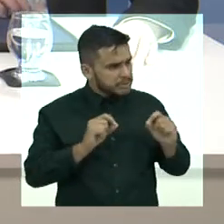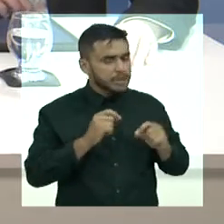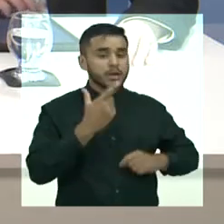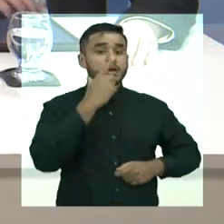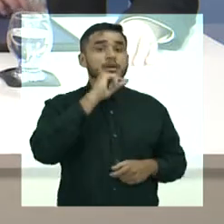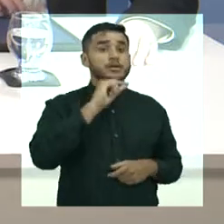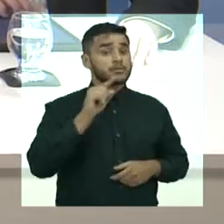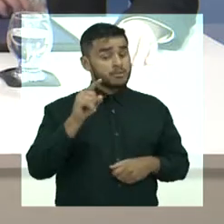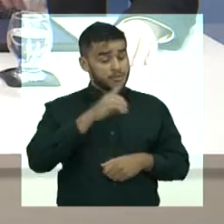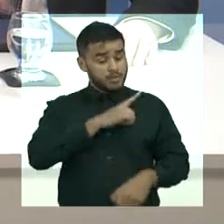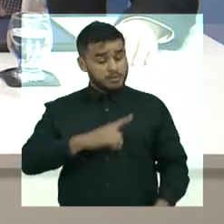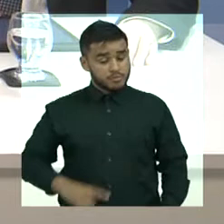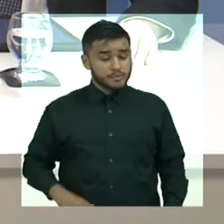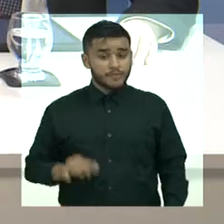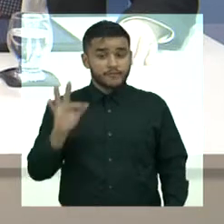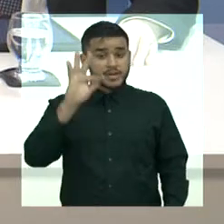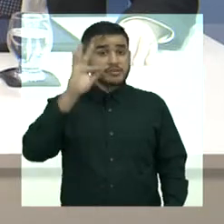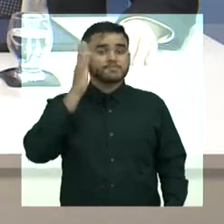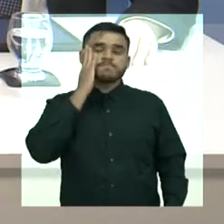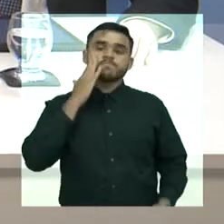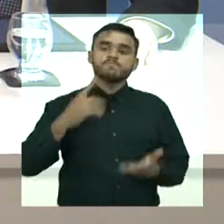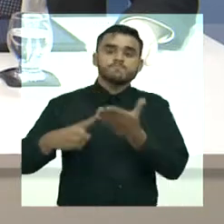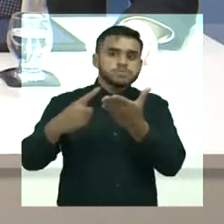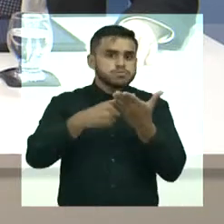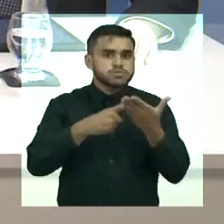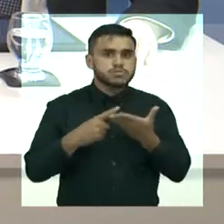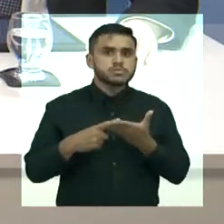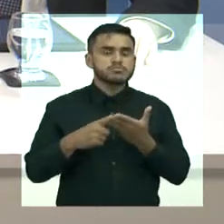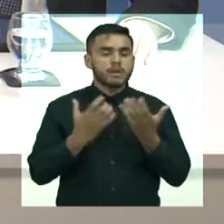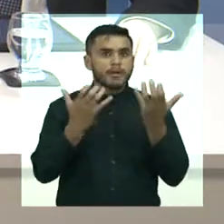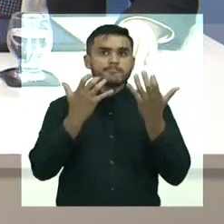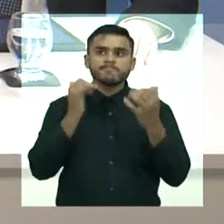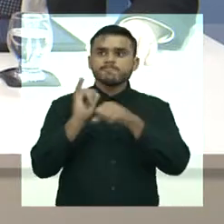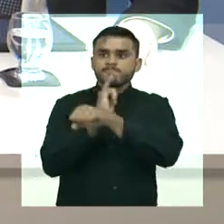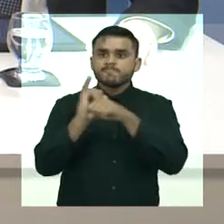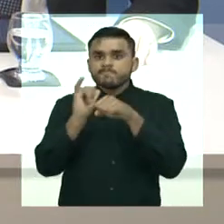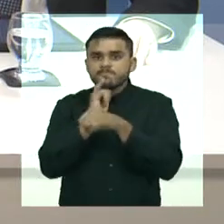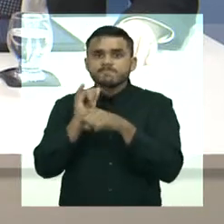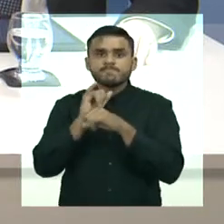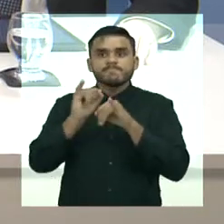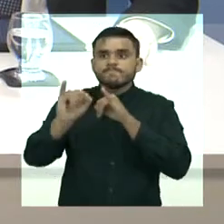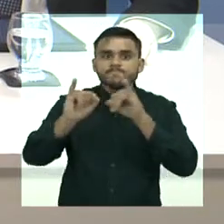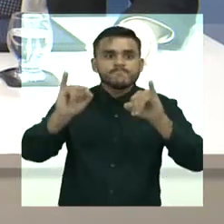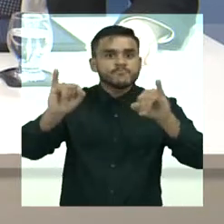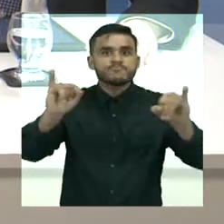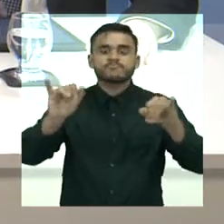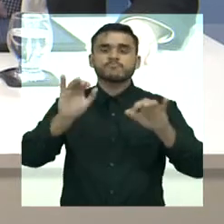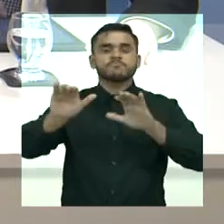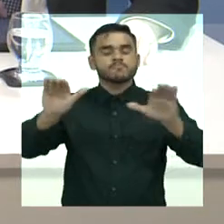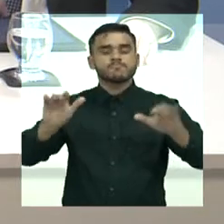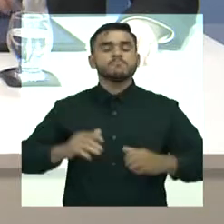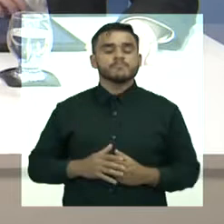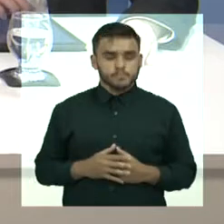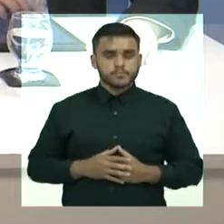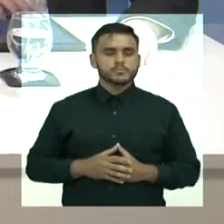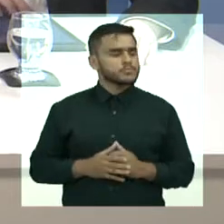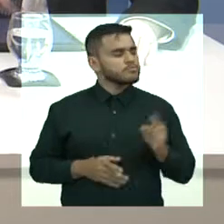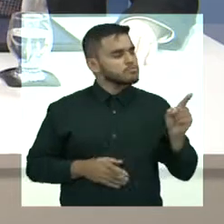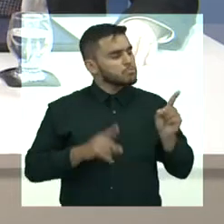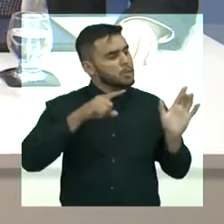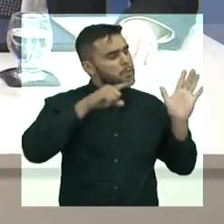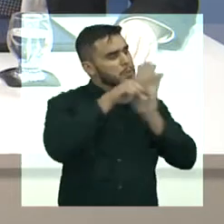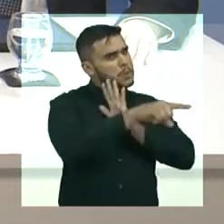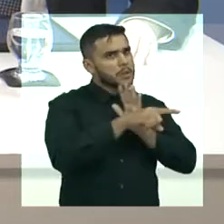do Congresso, da Câmara Federal, diante do tema. Né? Como é que você avalia?